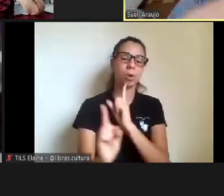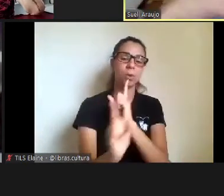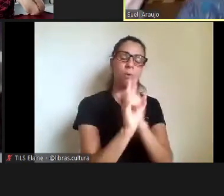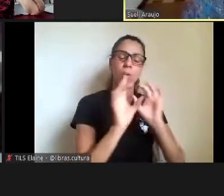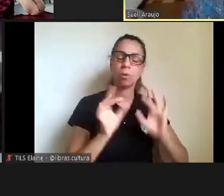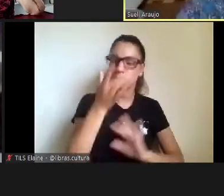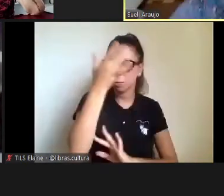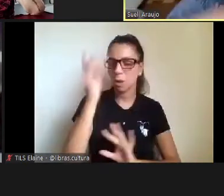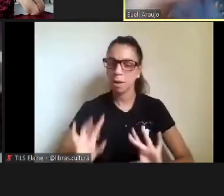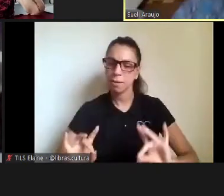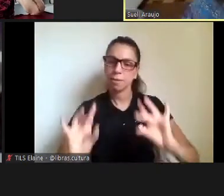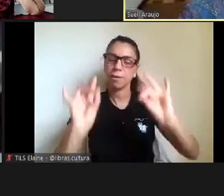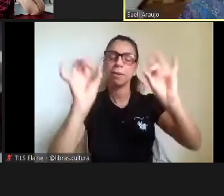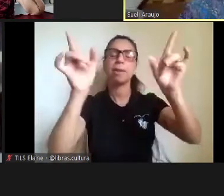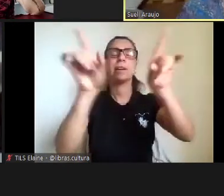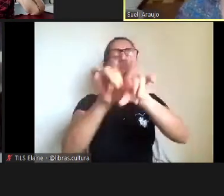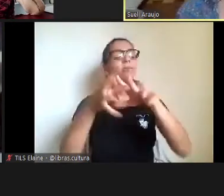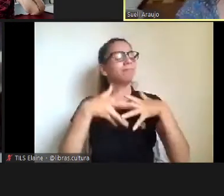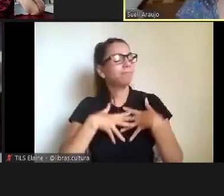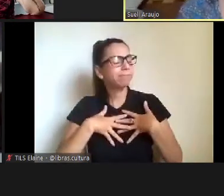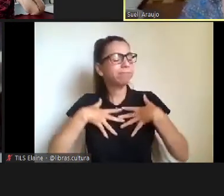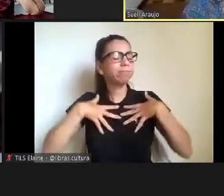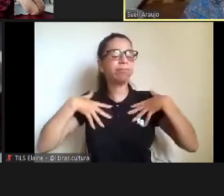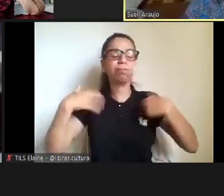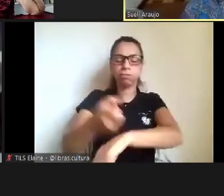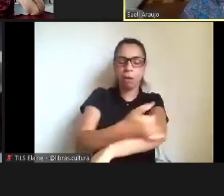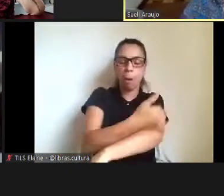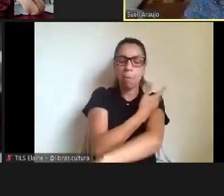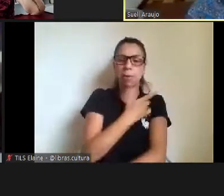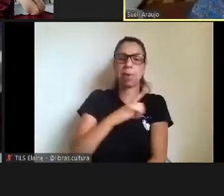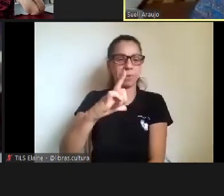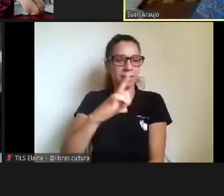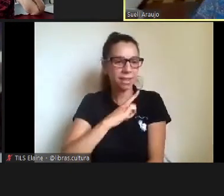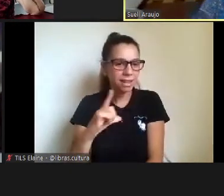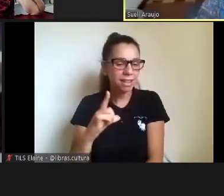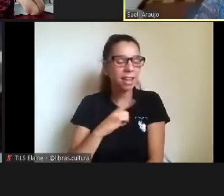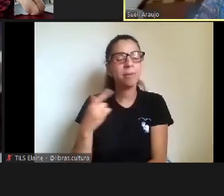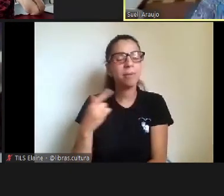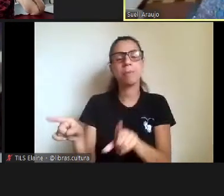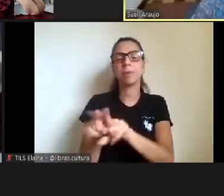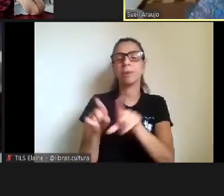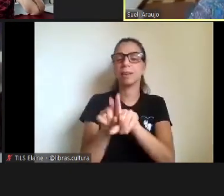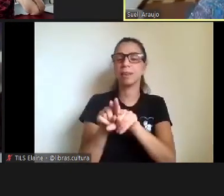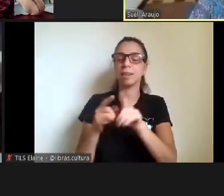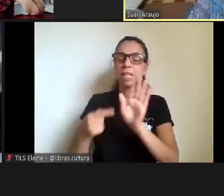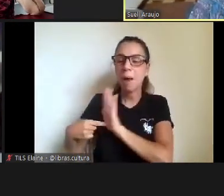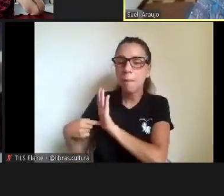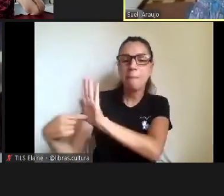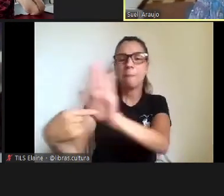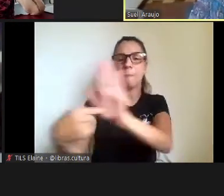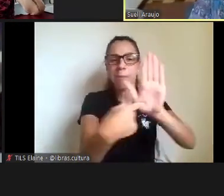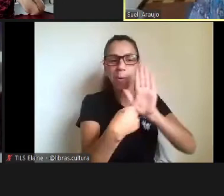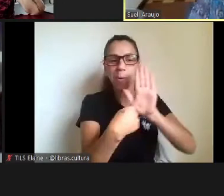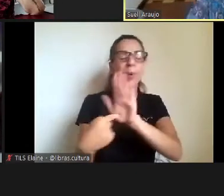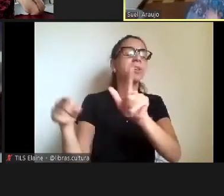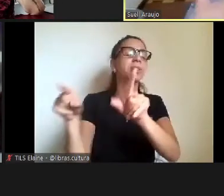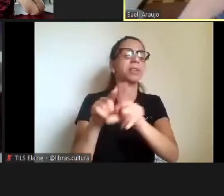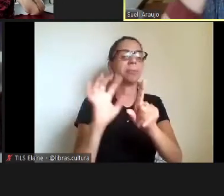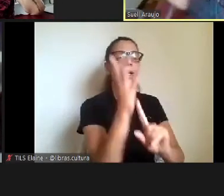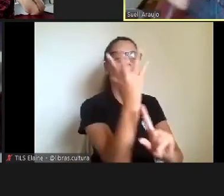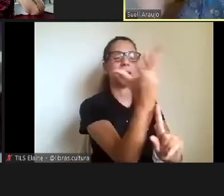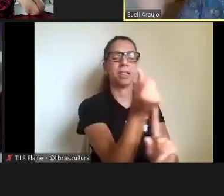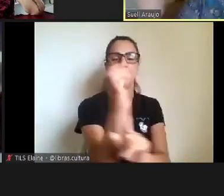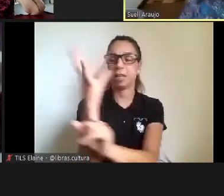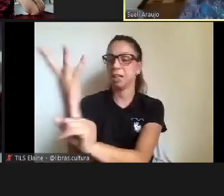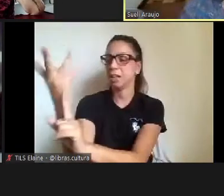estou completa e tomada de emoção, por esse evento, por essa mostra e por esses artistas. Eu